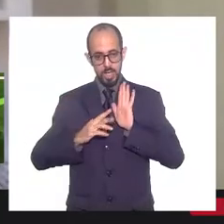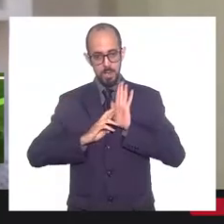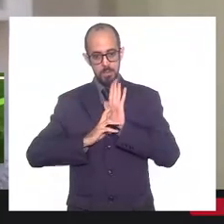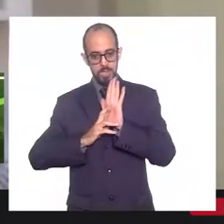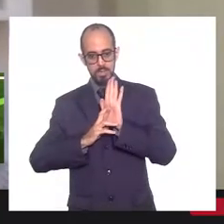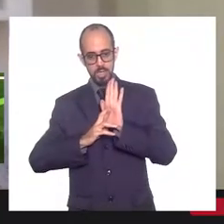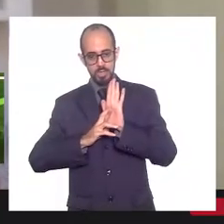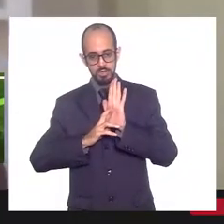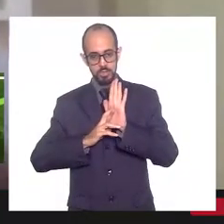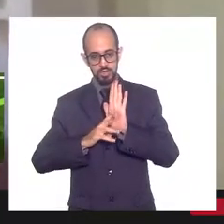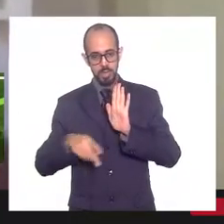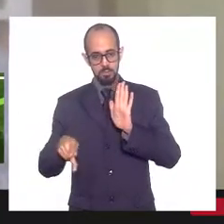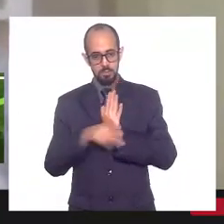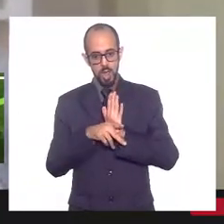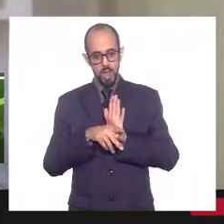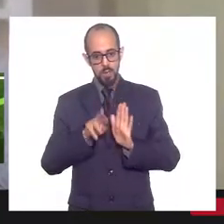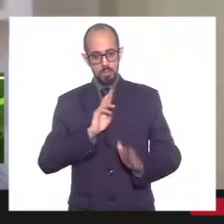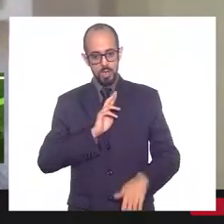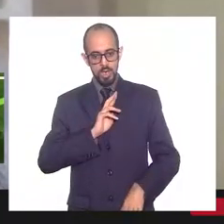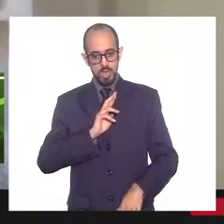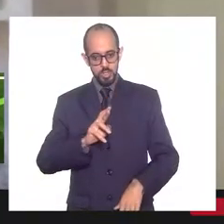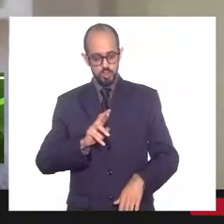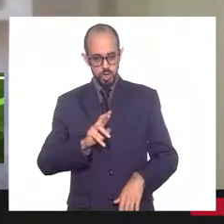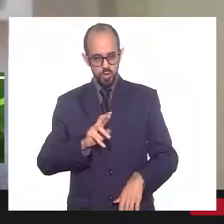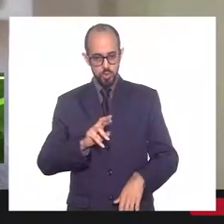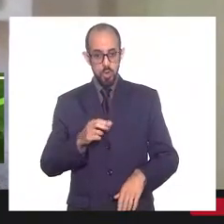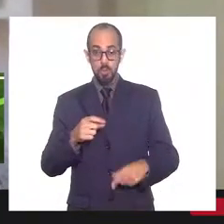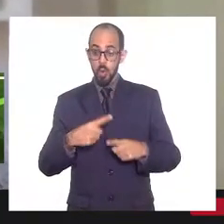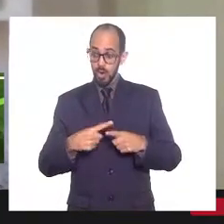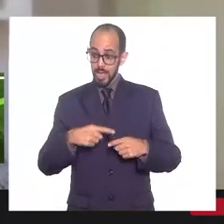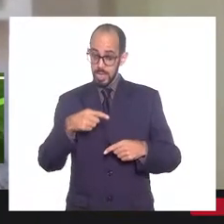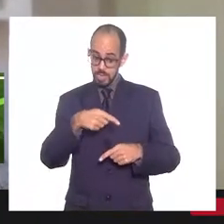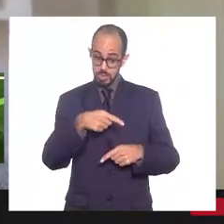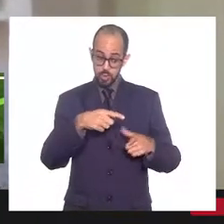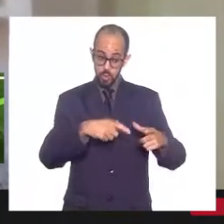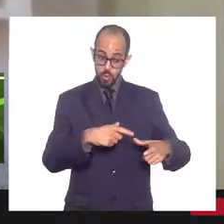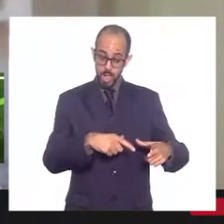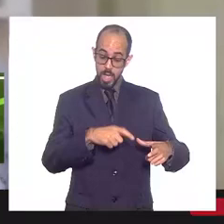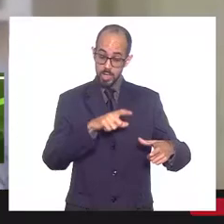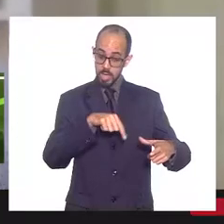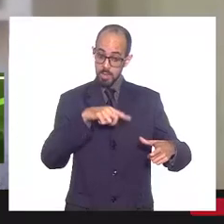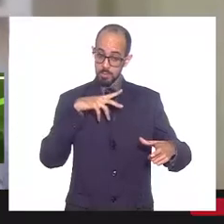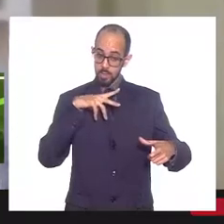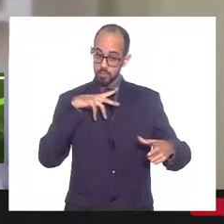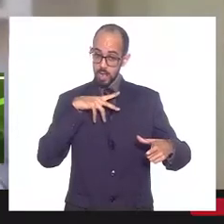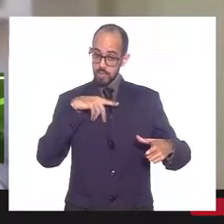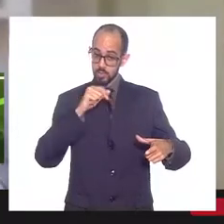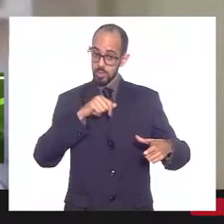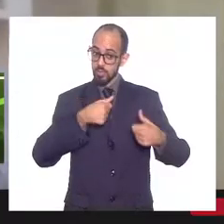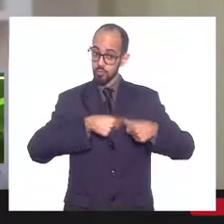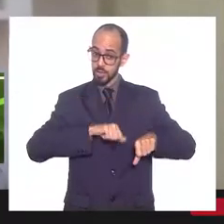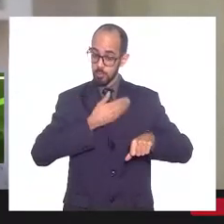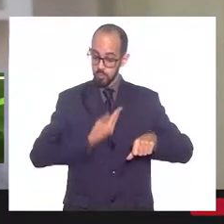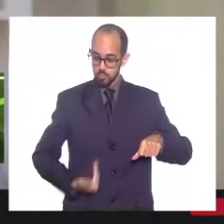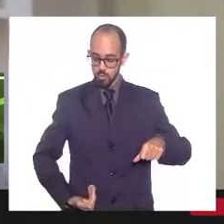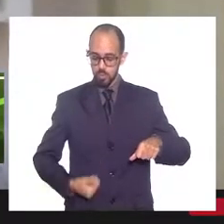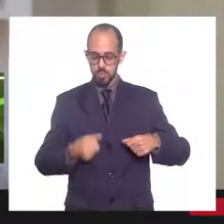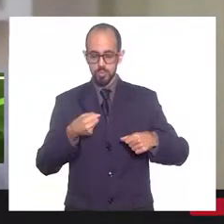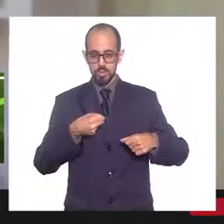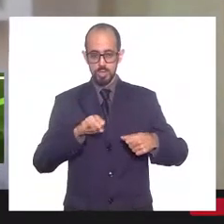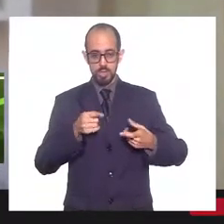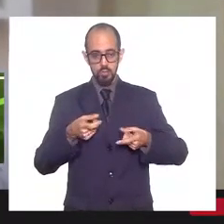mesmo sendo privado se torna público quando se abre as portas para a coletividade de um comércio E